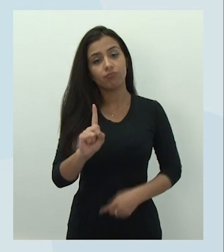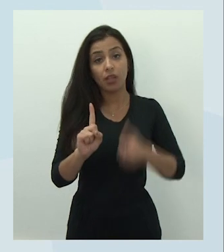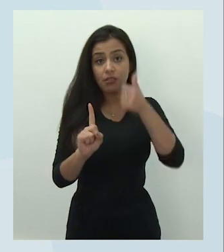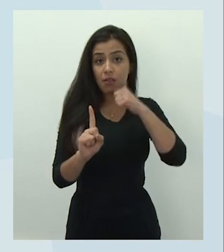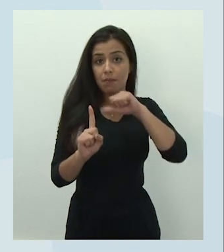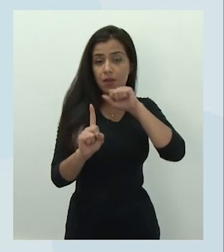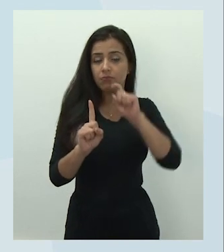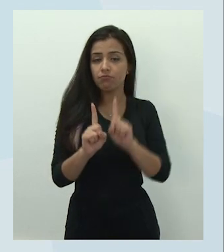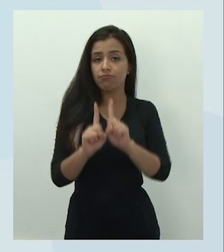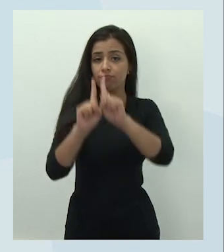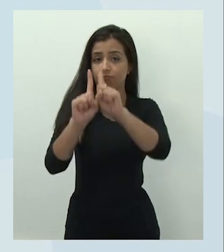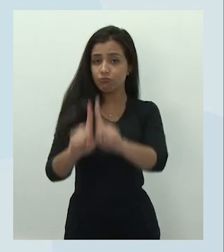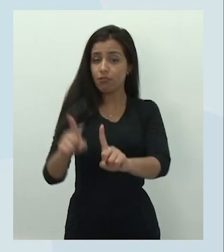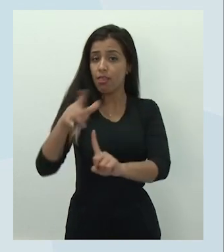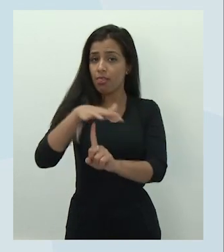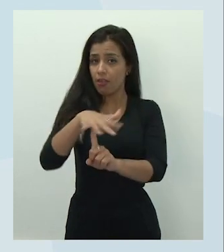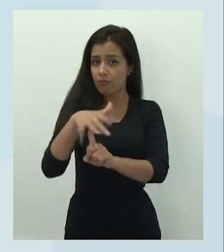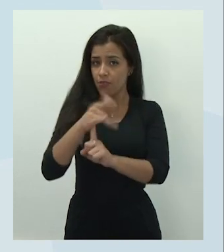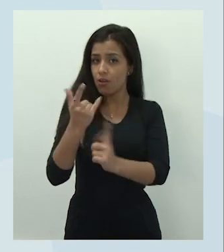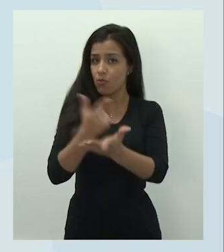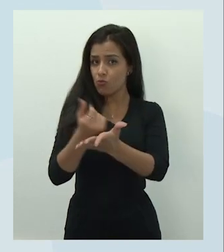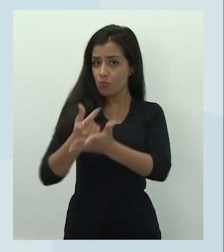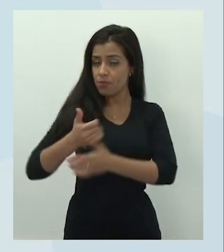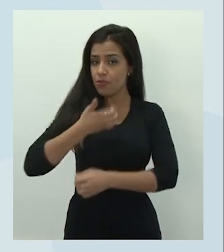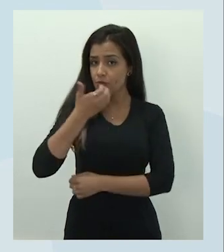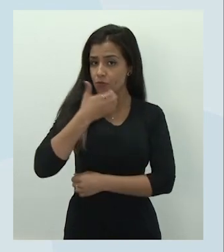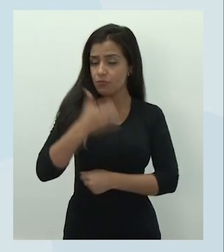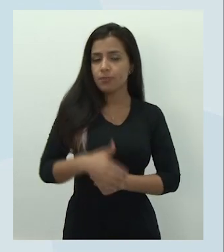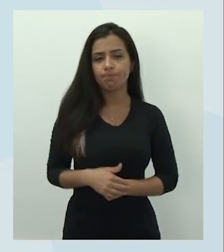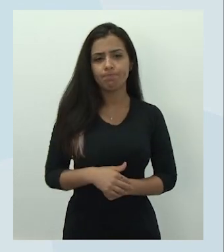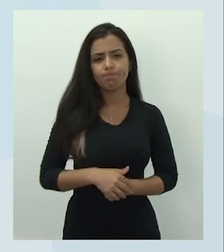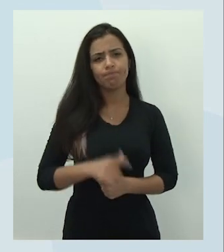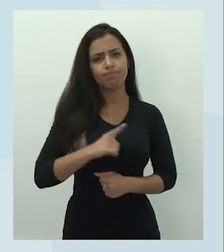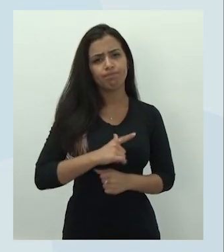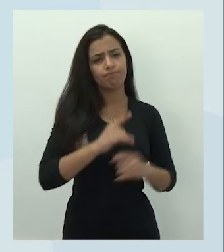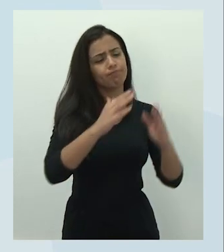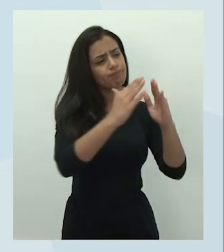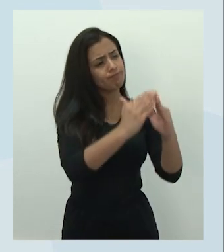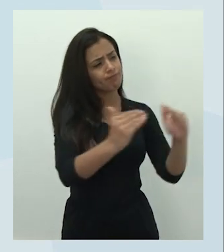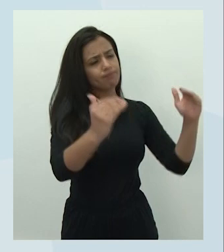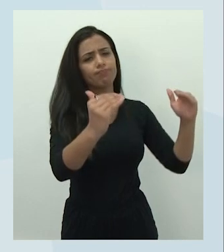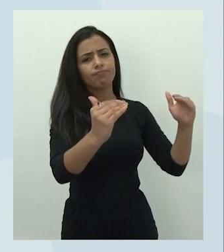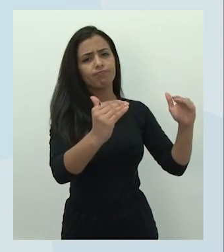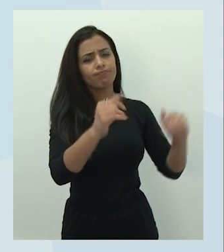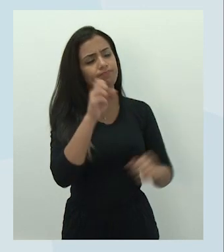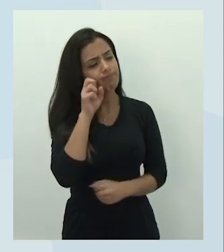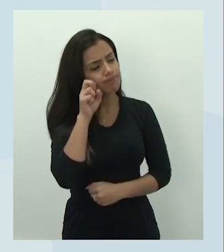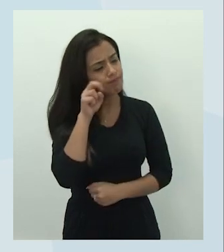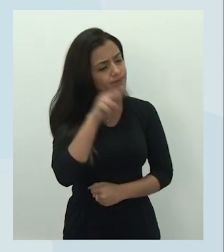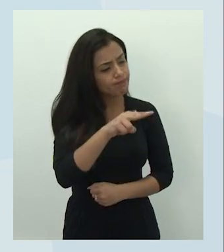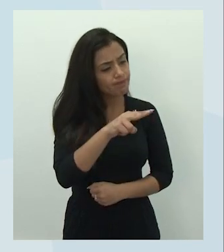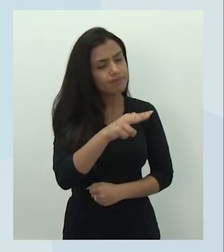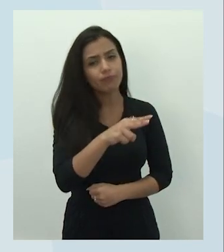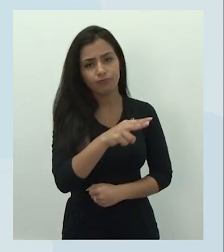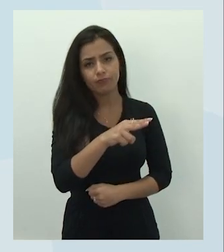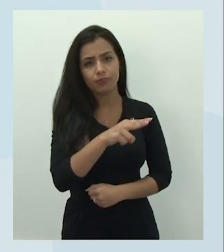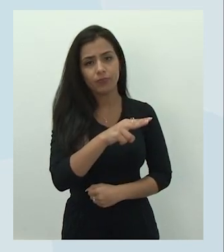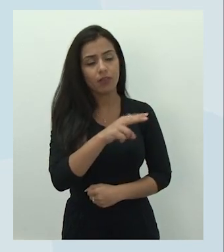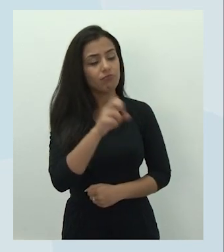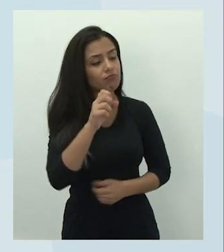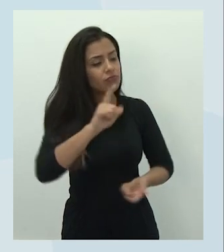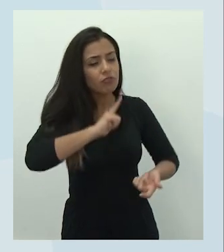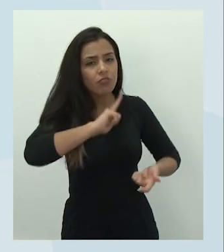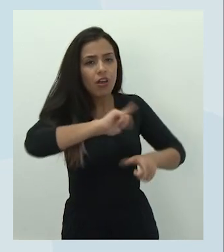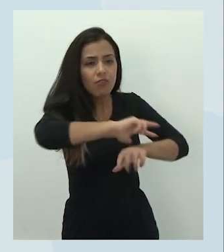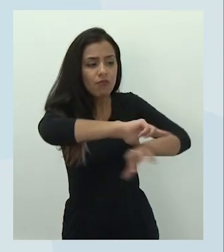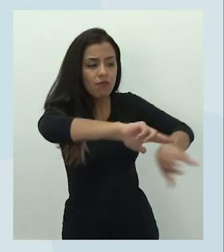na barraca do seu Sebastião, Milena observou que na barraca havia a seguinte organização. E aí tinha 4